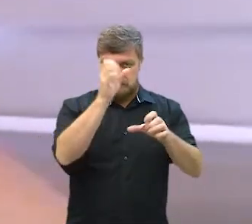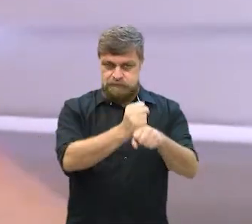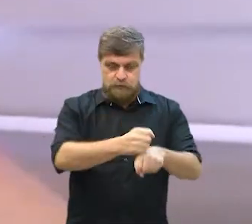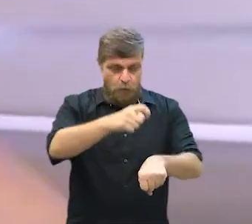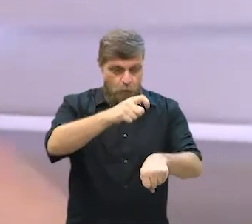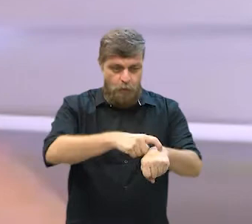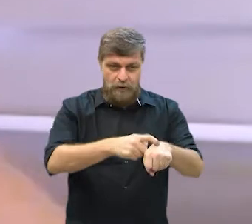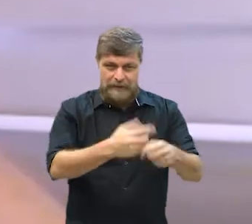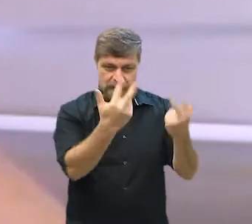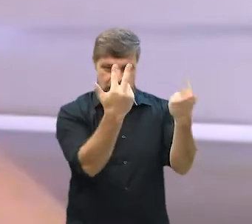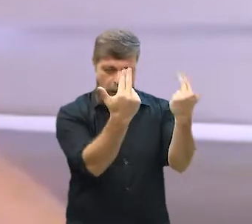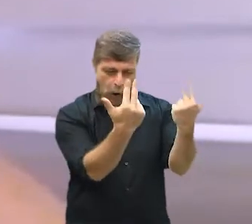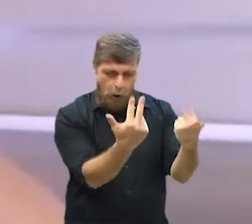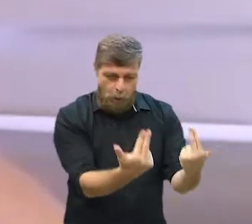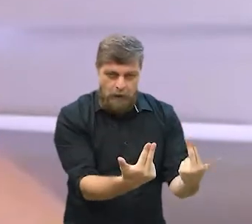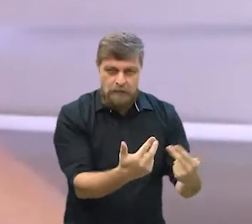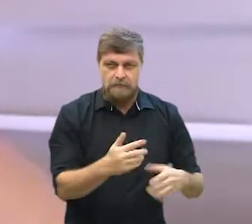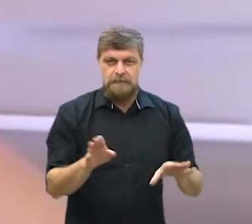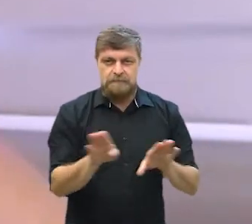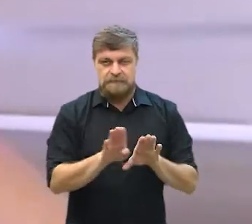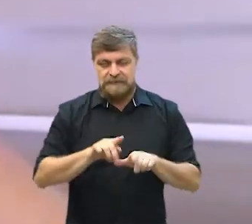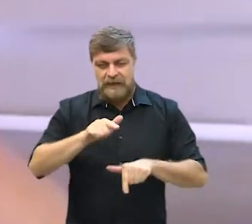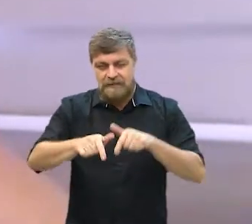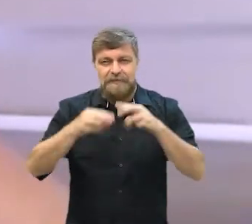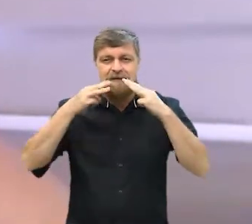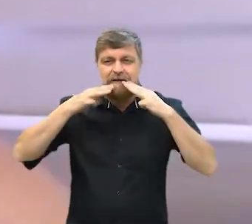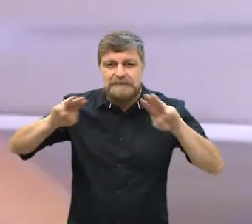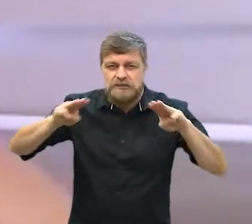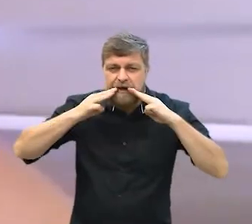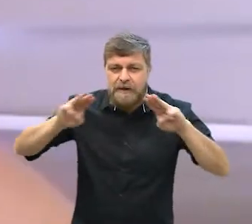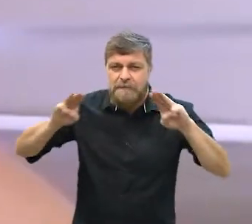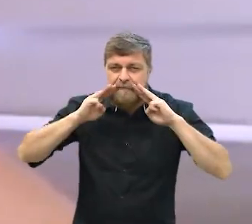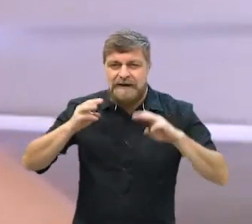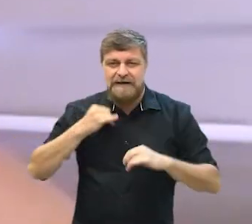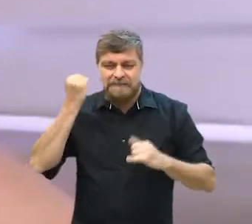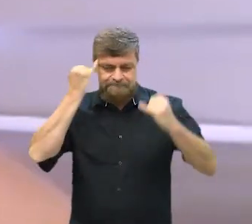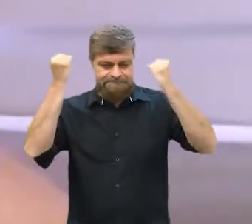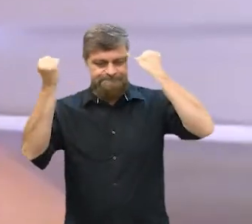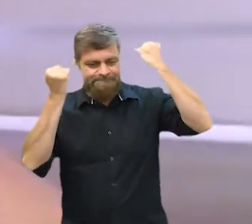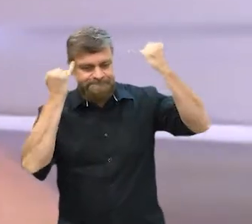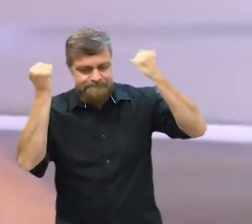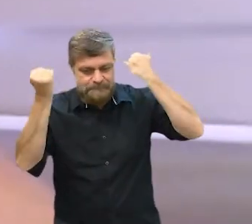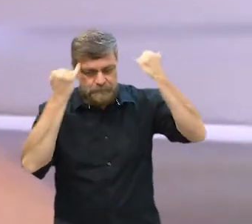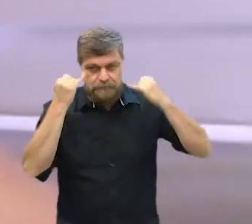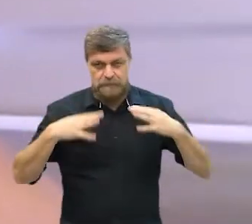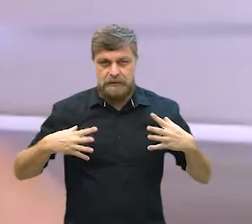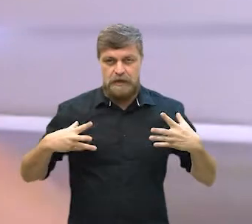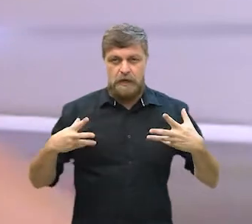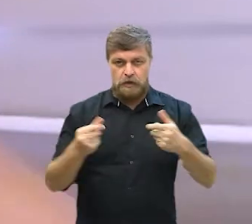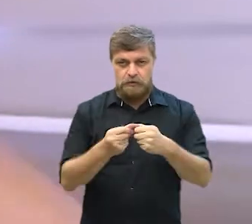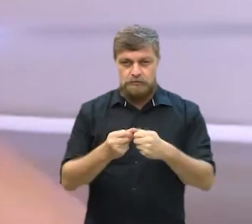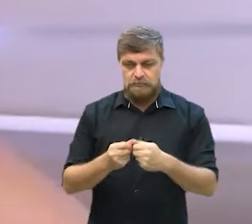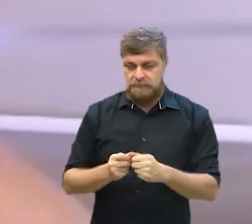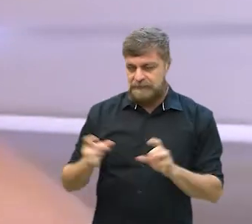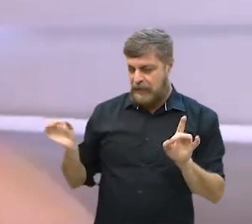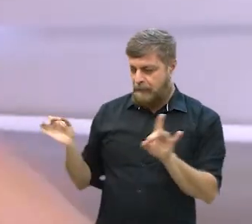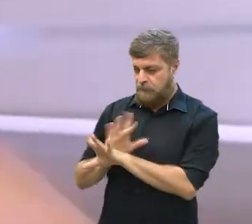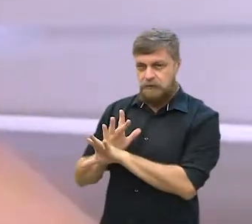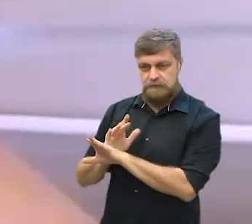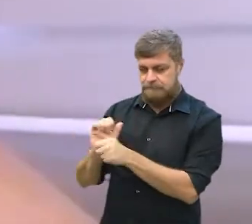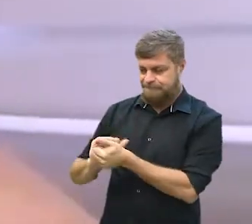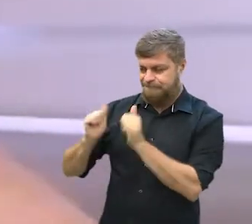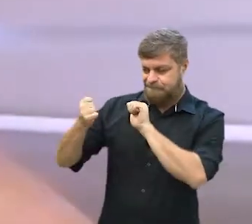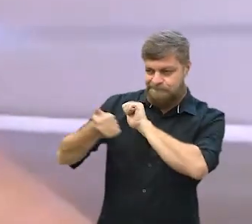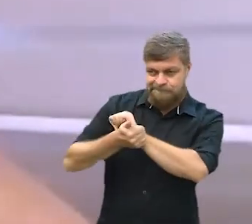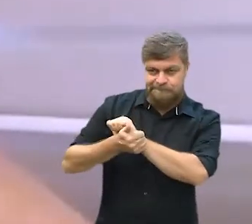pedidos entrassem no mesmo horário. Todo o trabalho de marketing, o criativo, todo o copy, tudo que estava